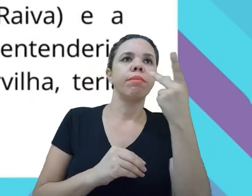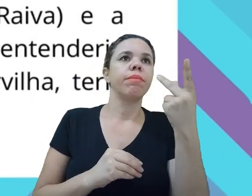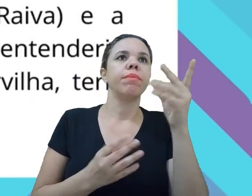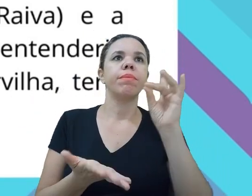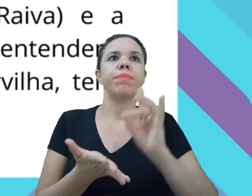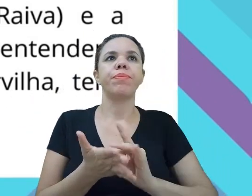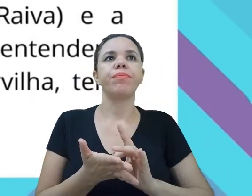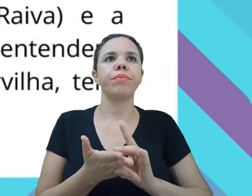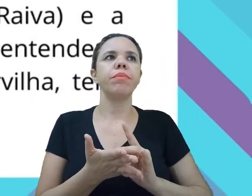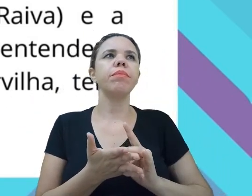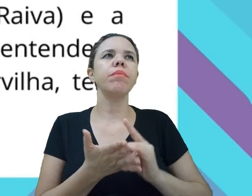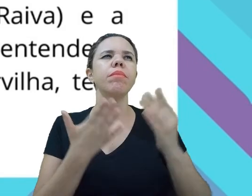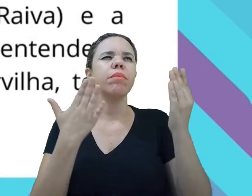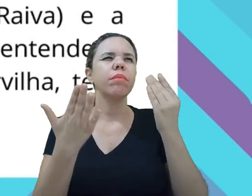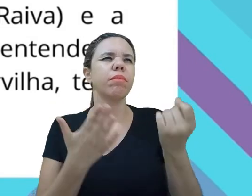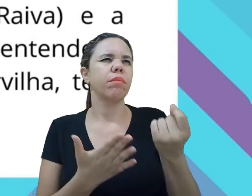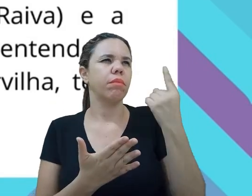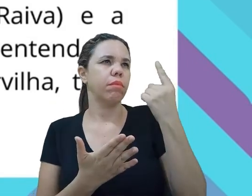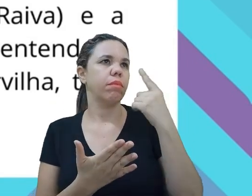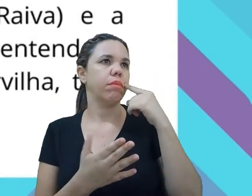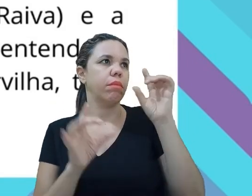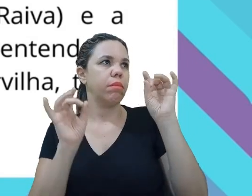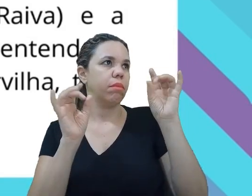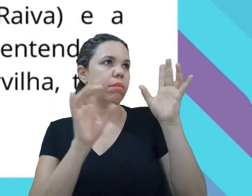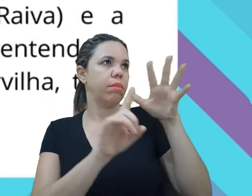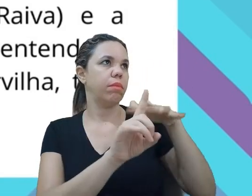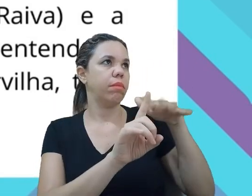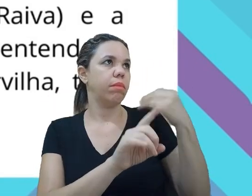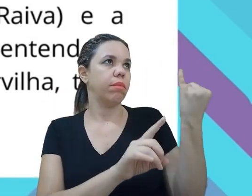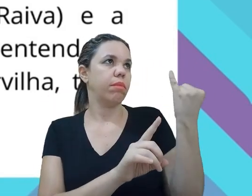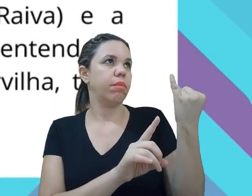também do personagem Raiva, quando ele pergunta para